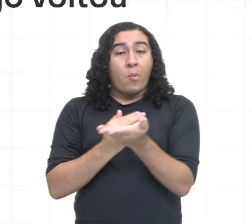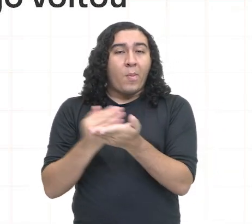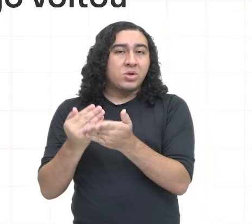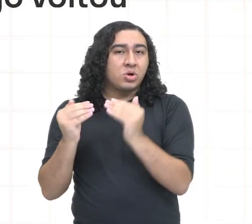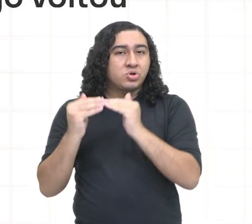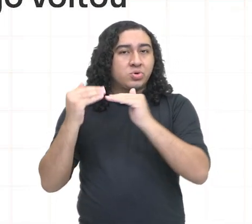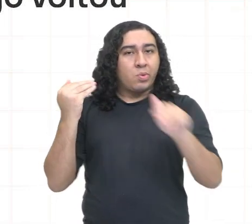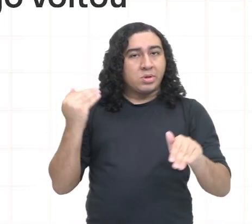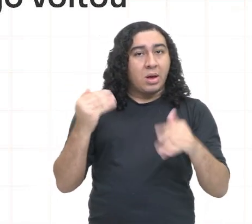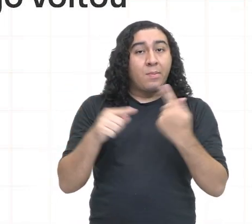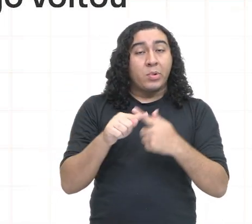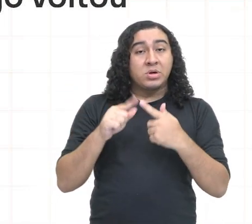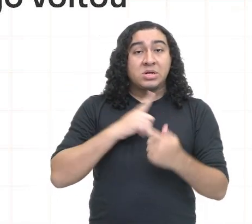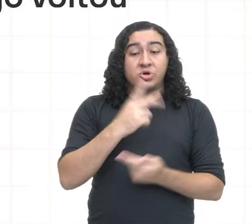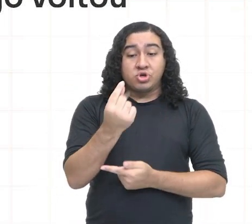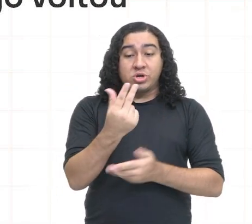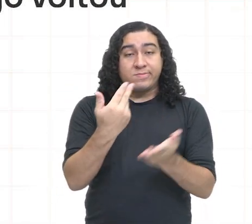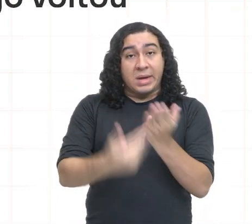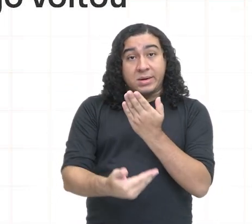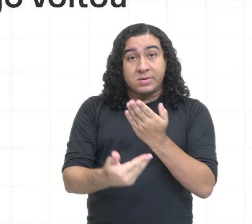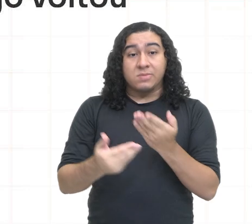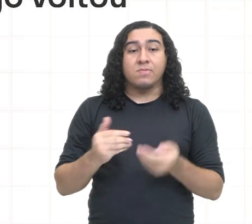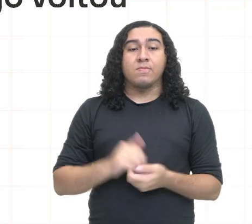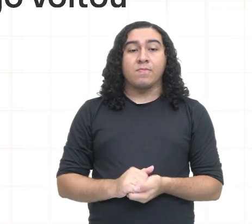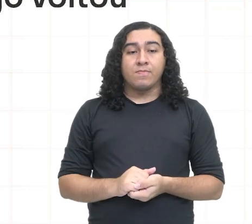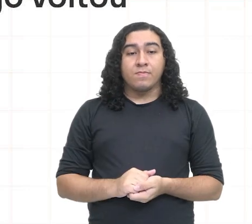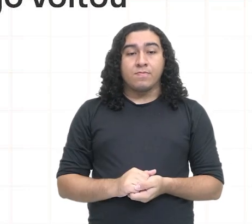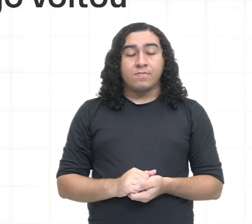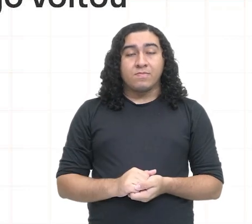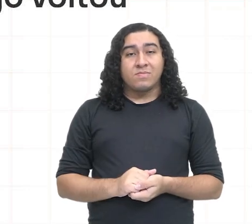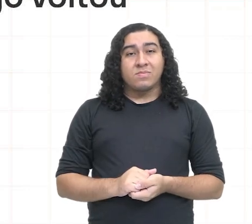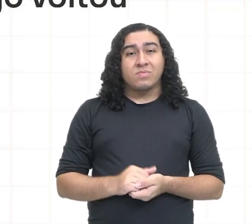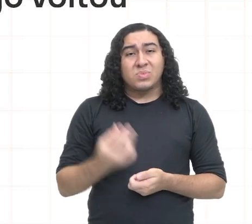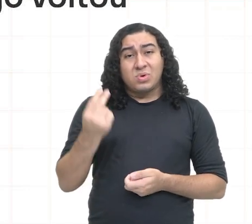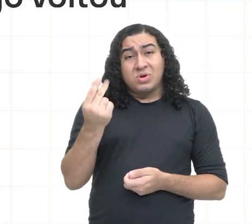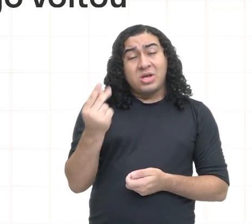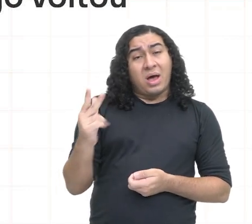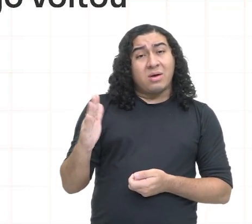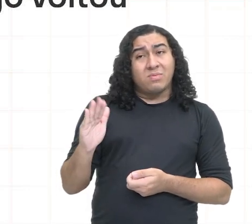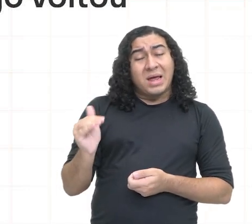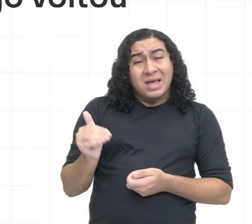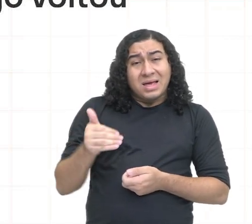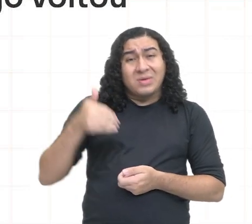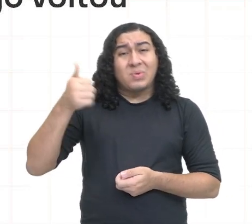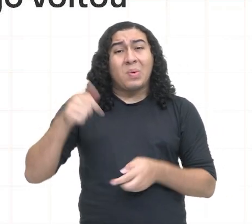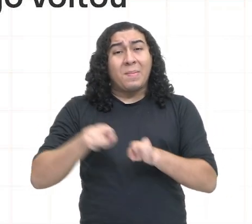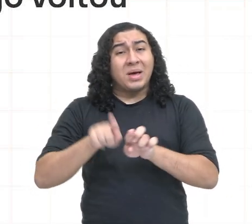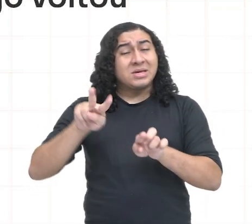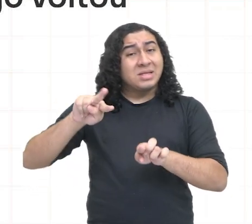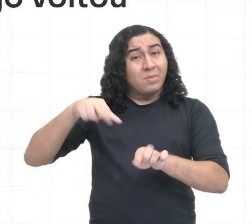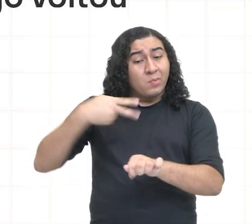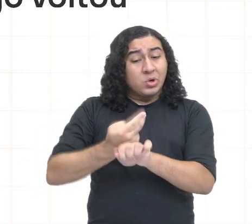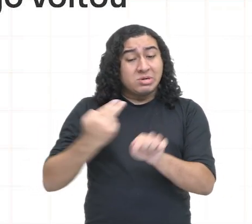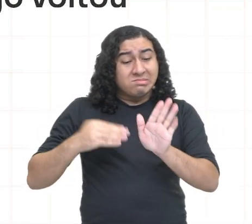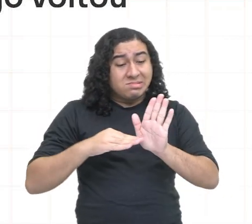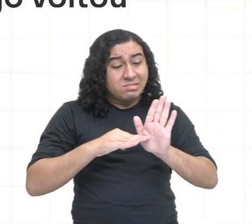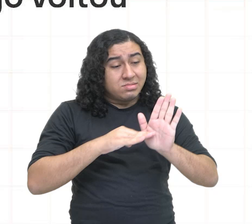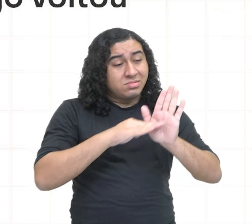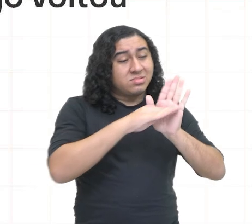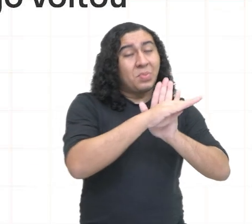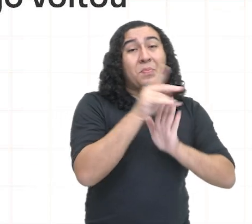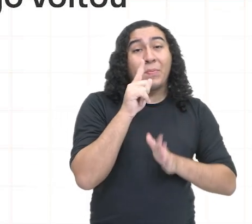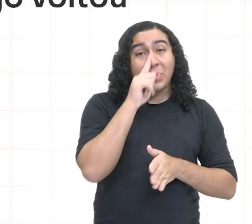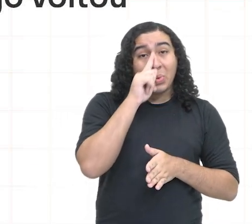das poupanças. A inflação diminuiu inicialmente, mas logo voltou a subir, mostrando que